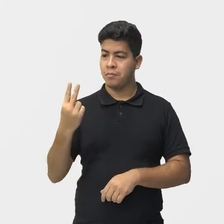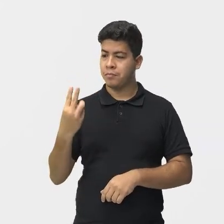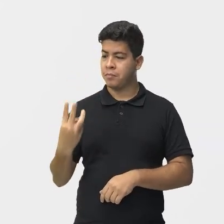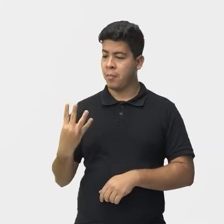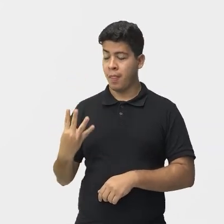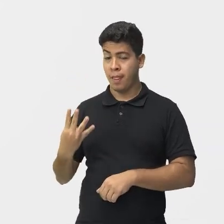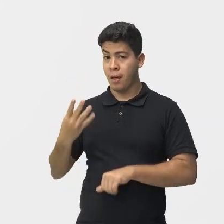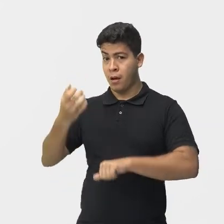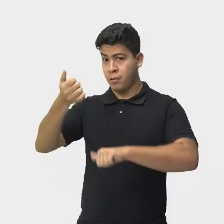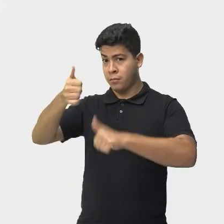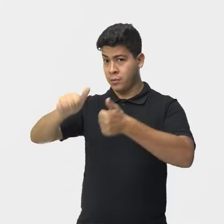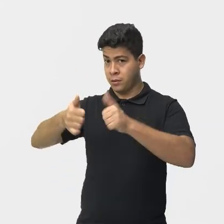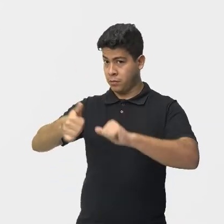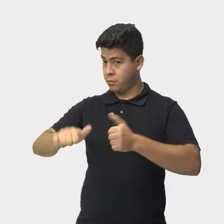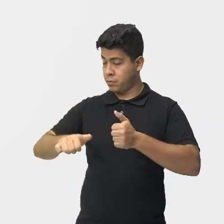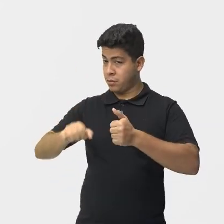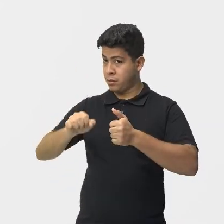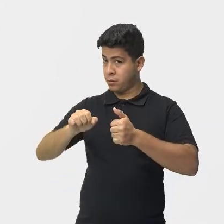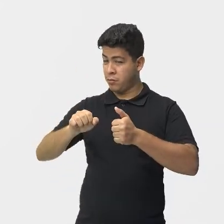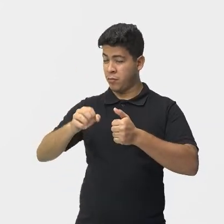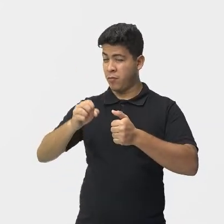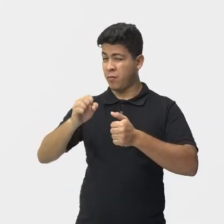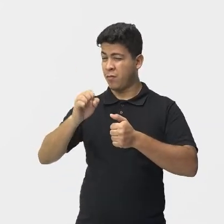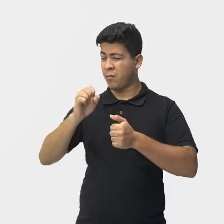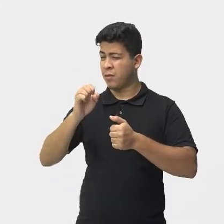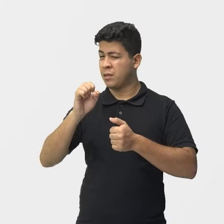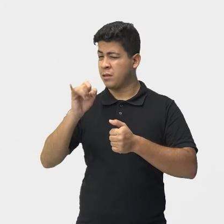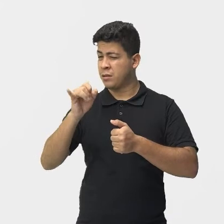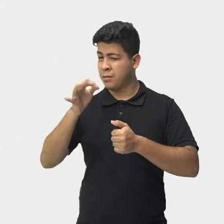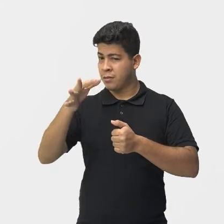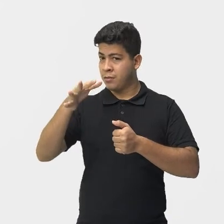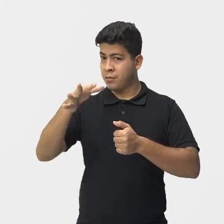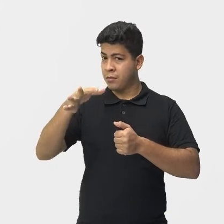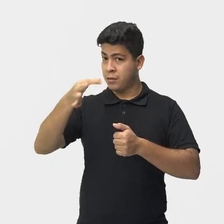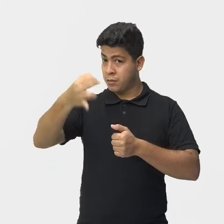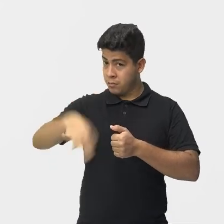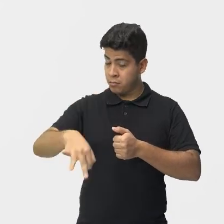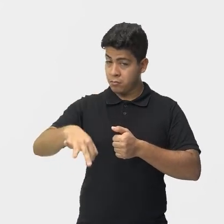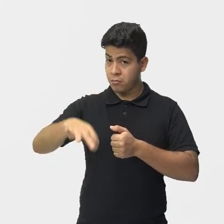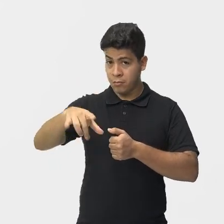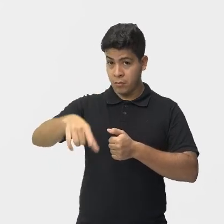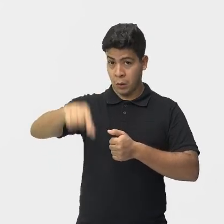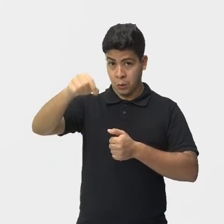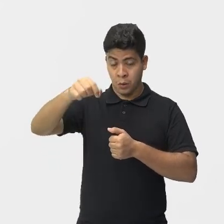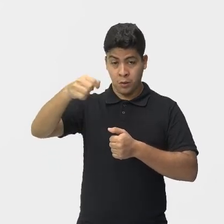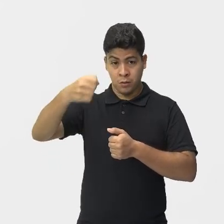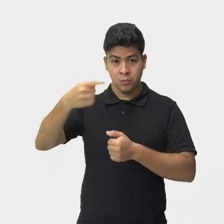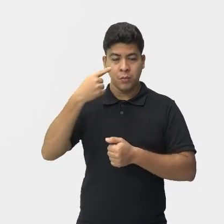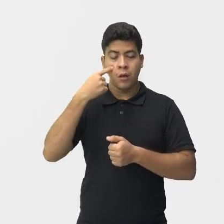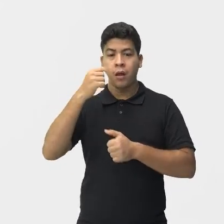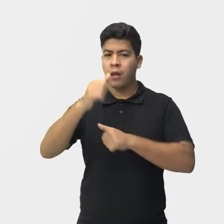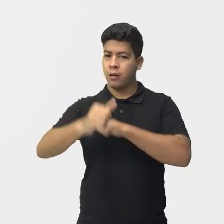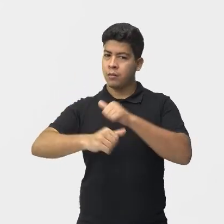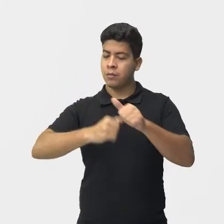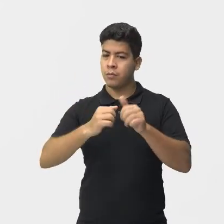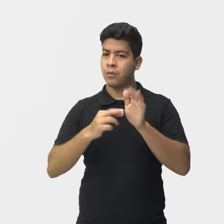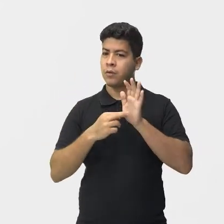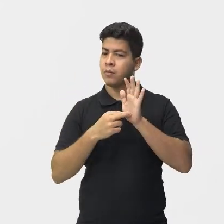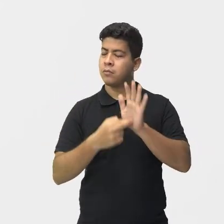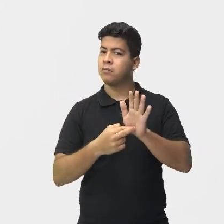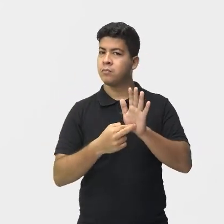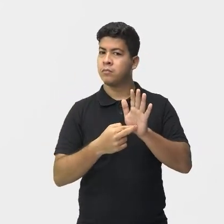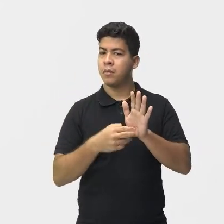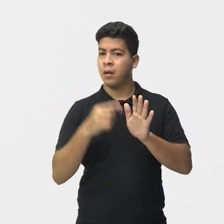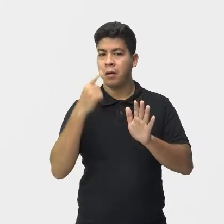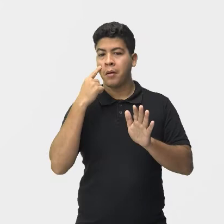isométrica aumentando a pressão e, número 4, uma compressão isobárica. E você vai representar esses processos